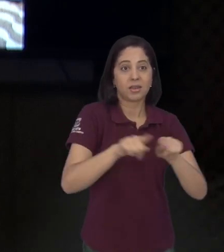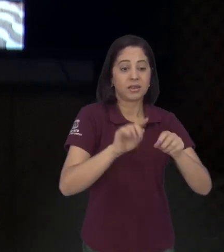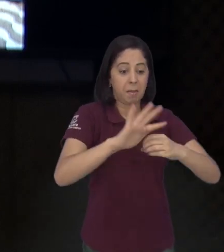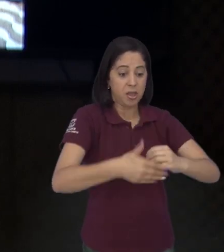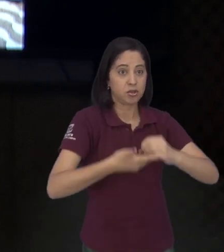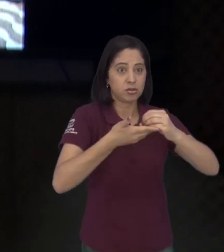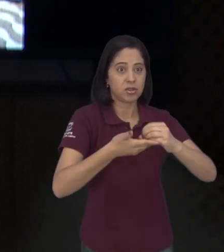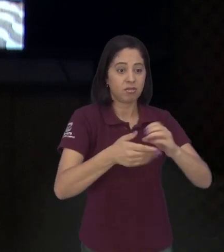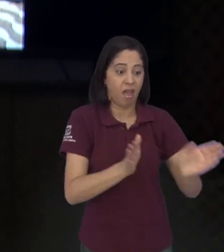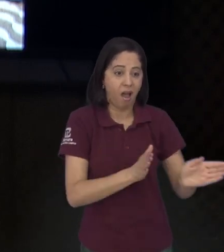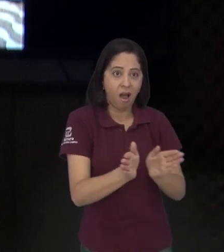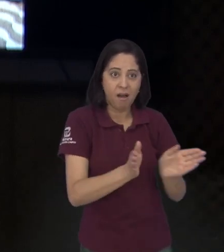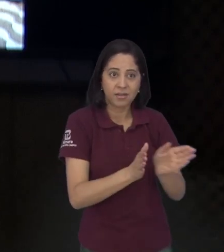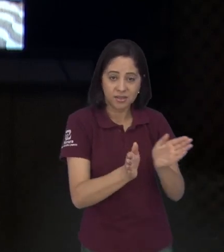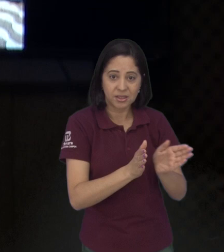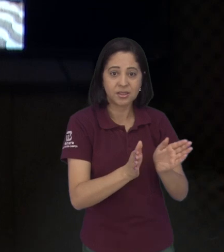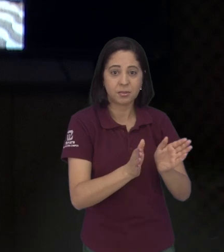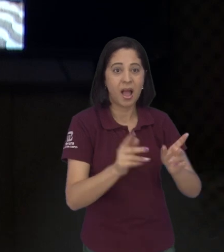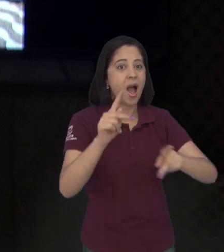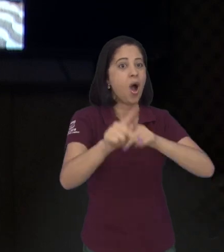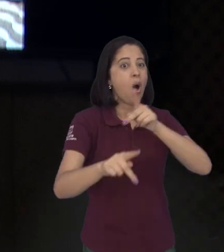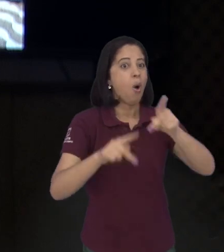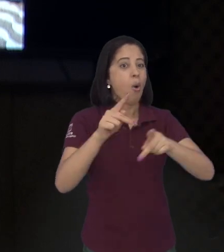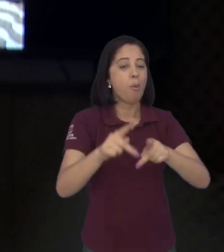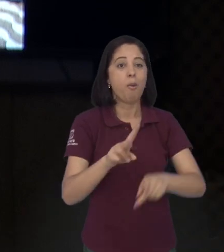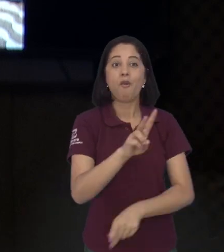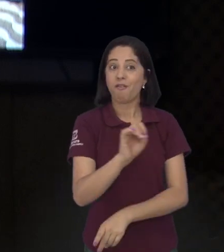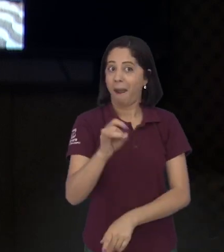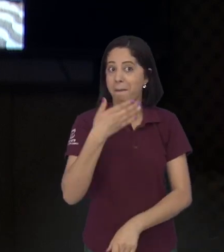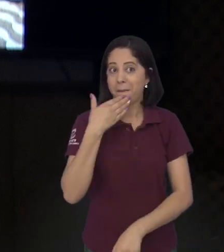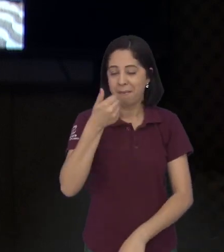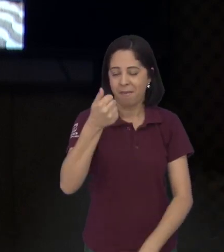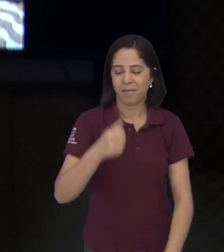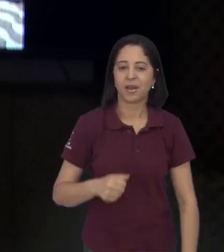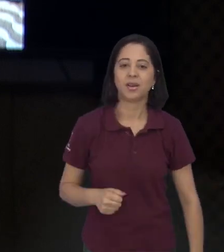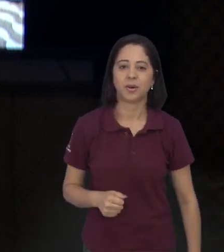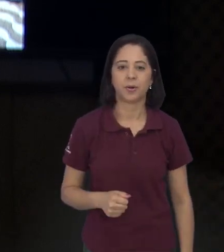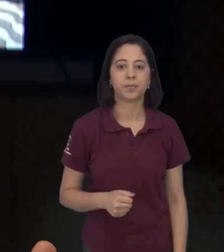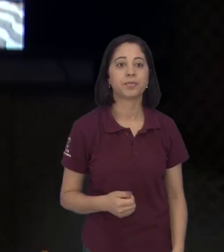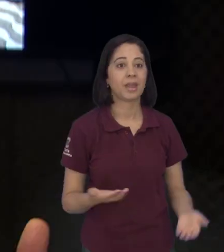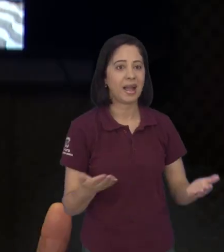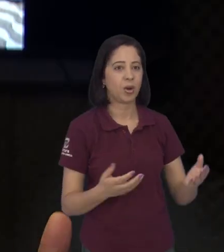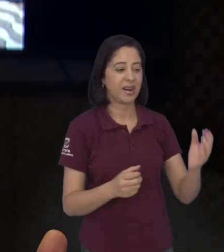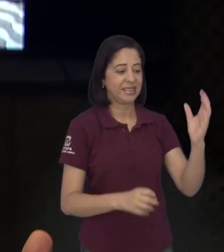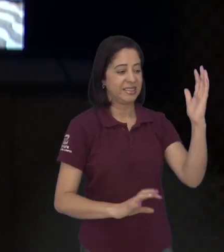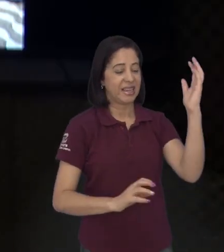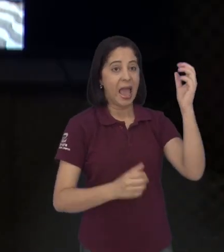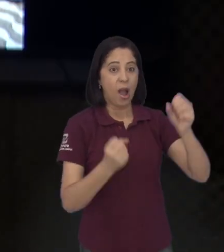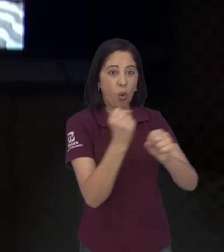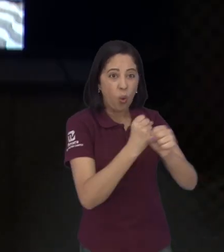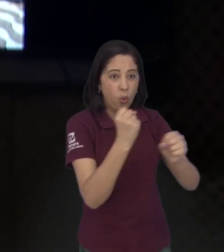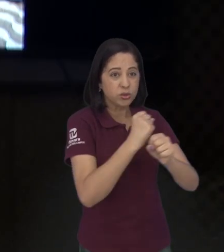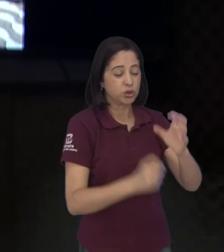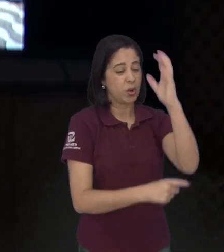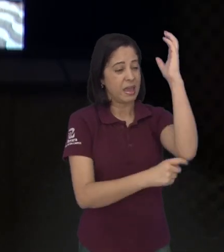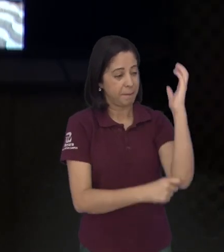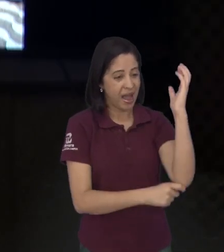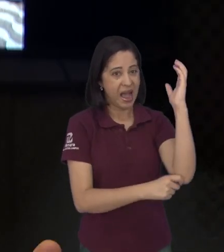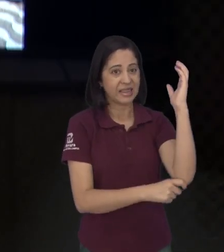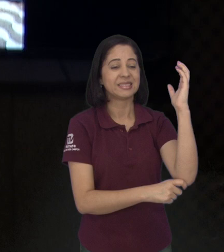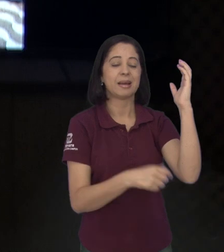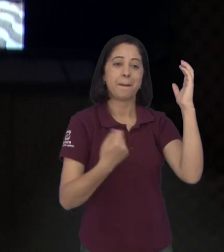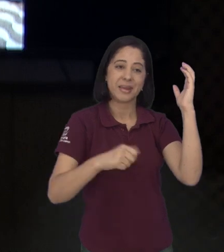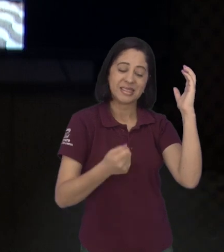e acessível a todo mundo. A população de São José tem muito a ganhar com isso. O custo maior é a implantação, né,